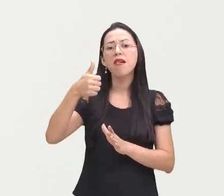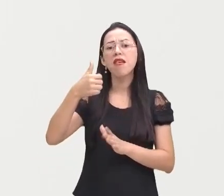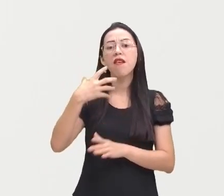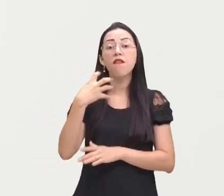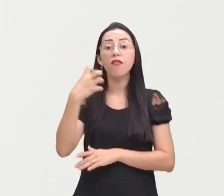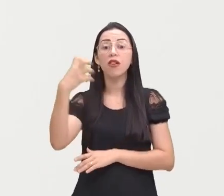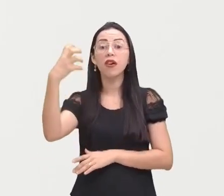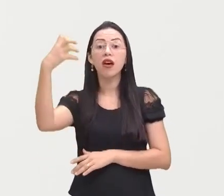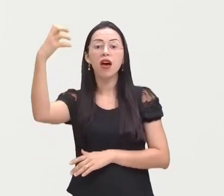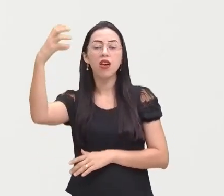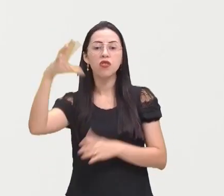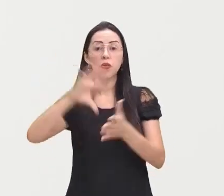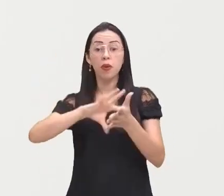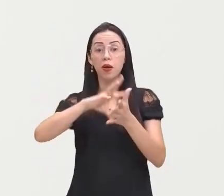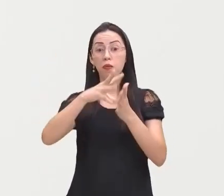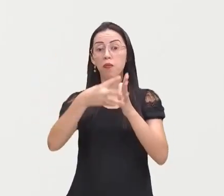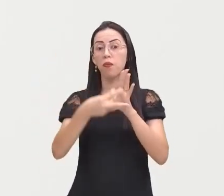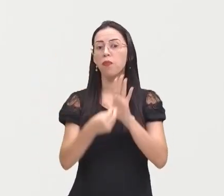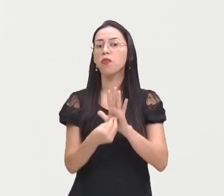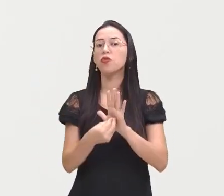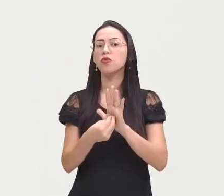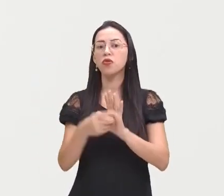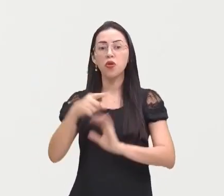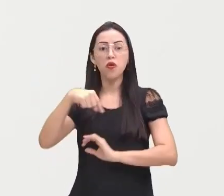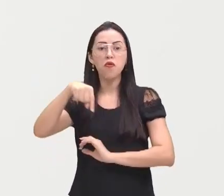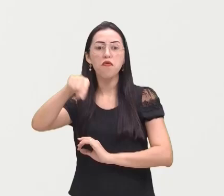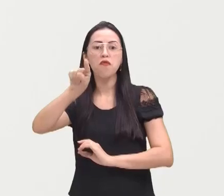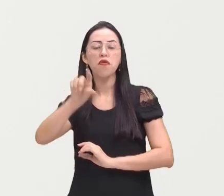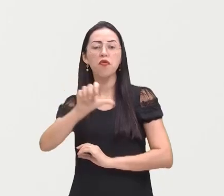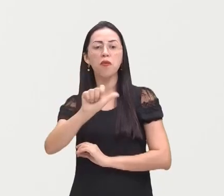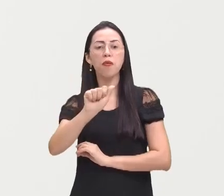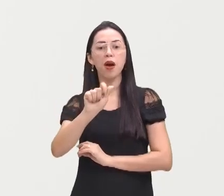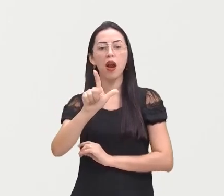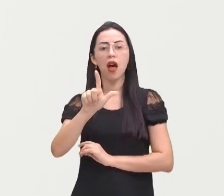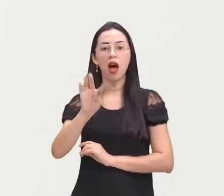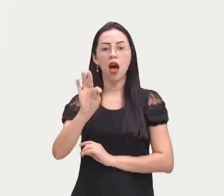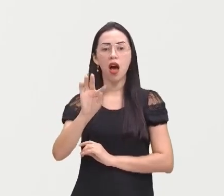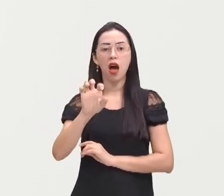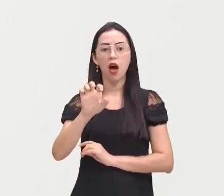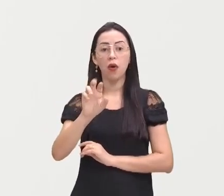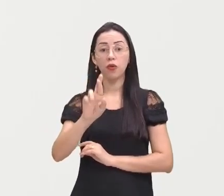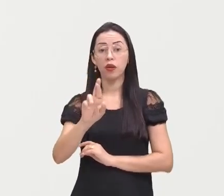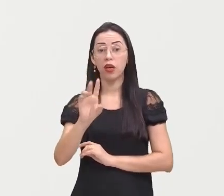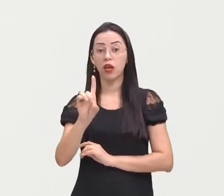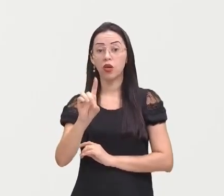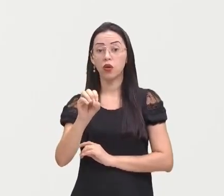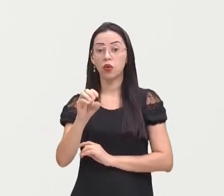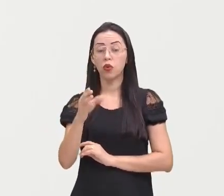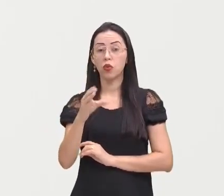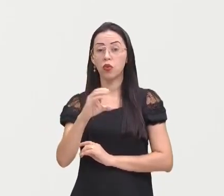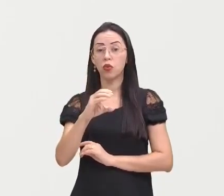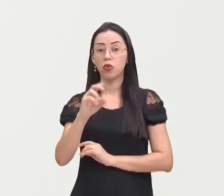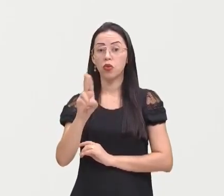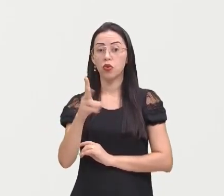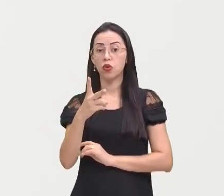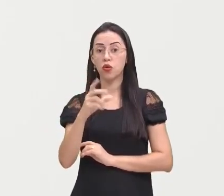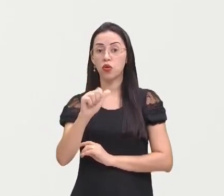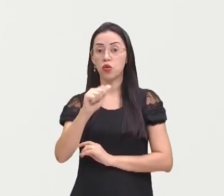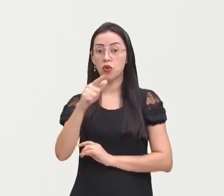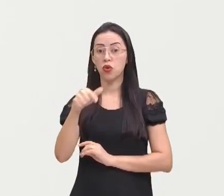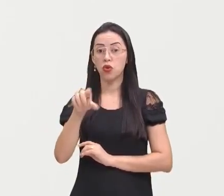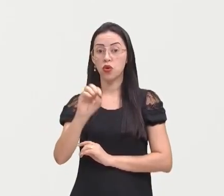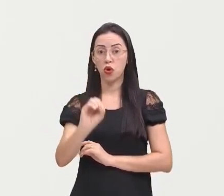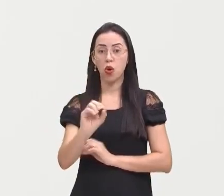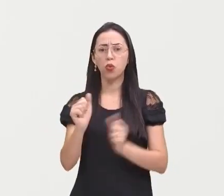para Alter do Chão com meus primos e meus tios, meu pai e a